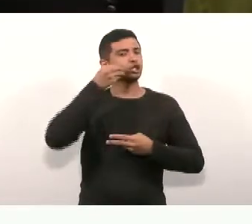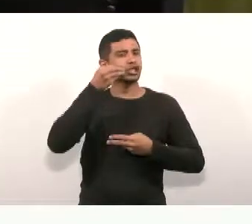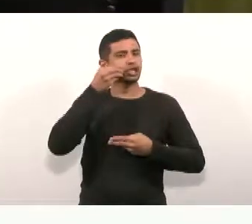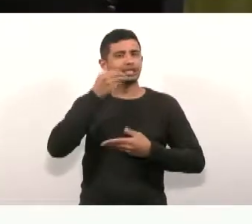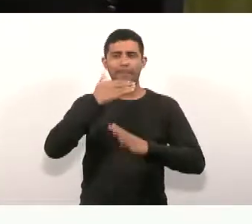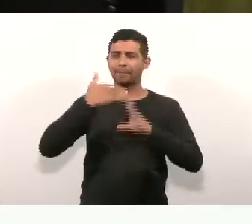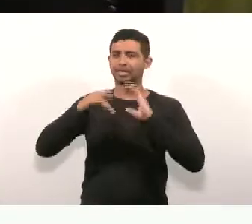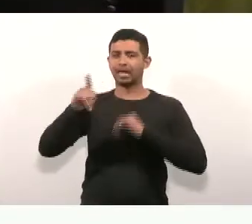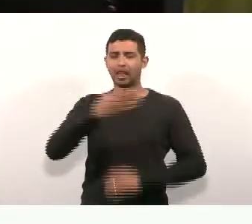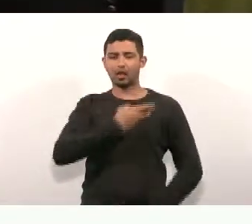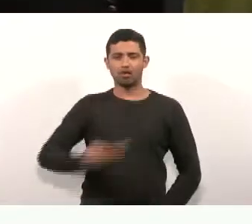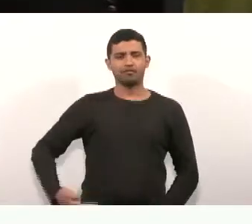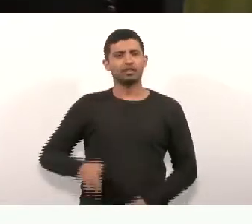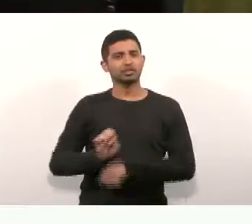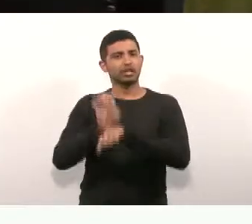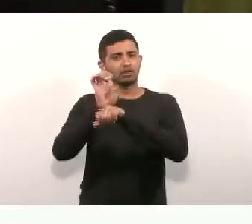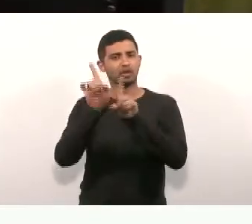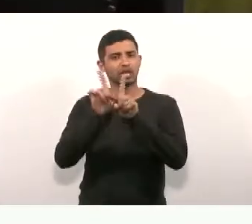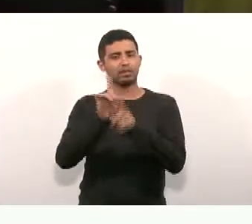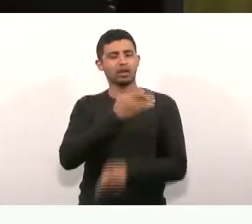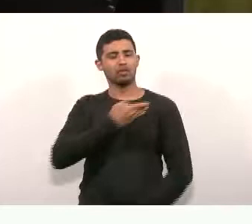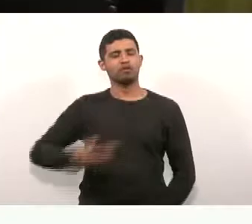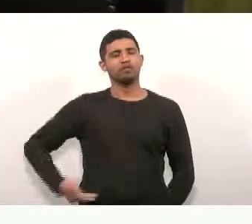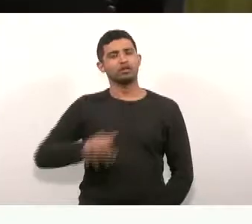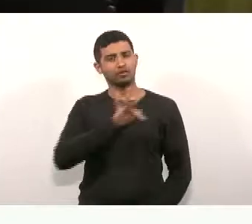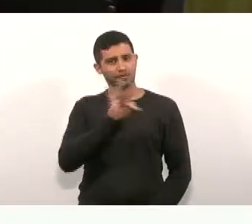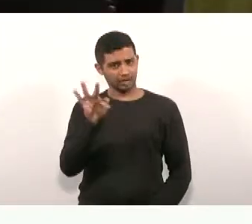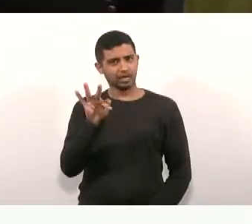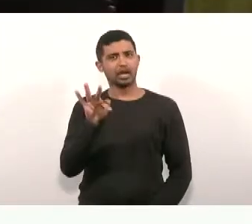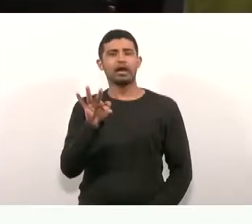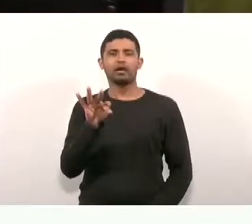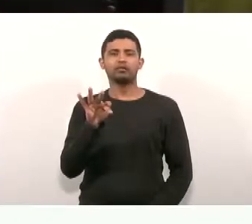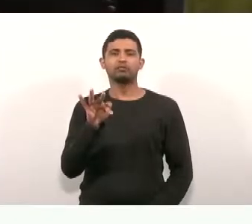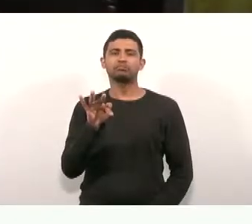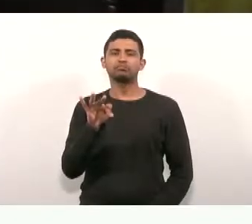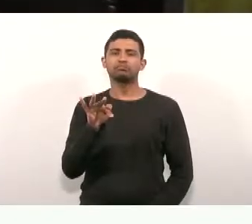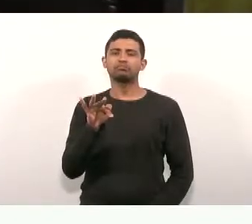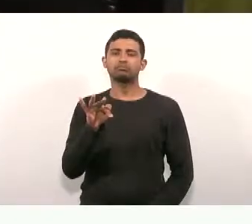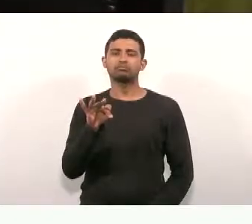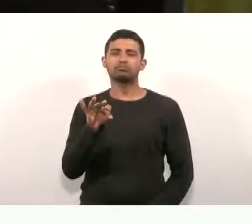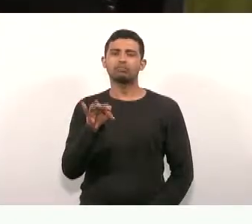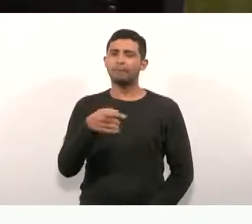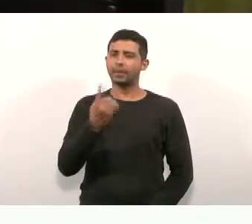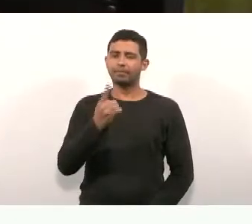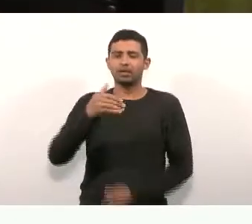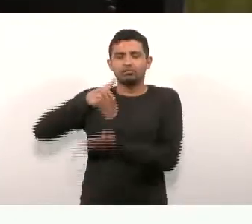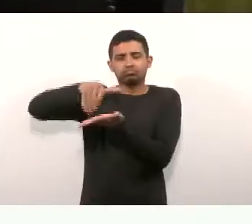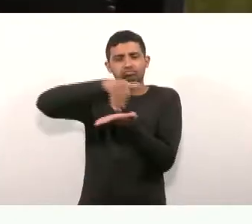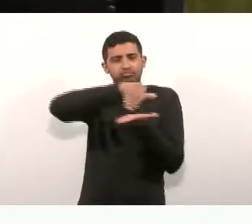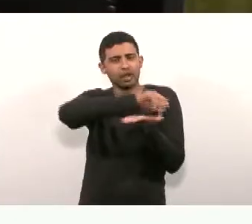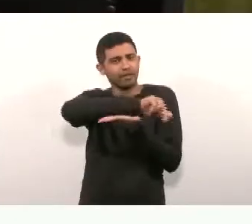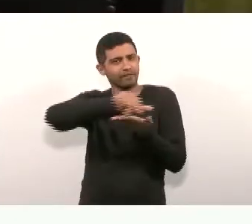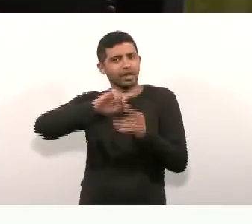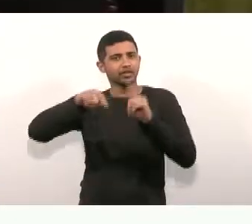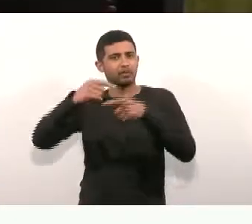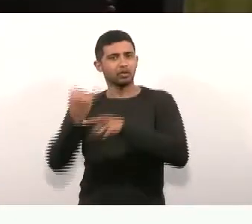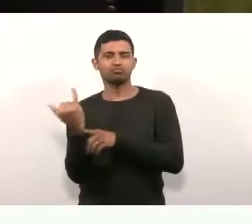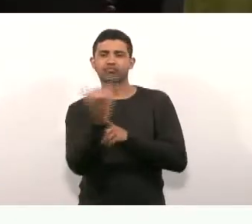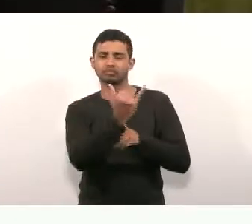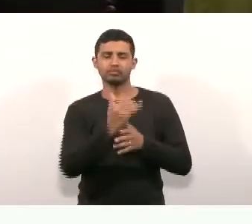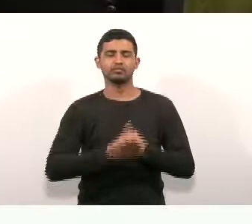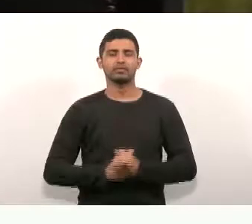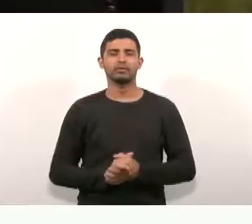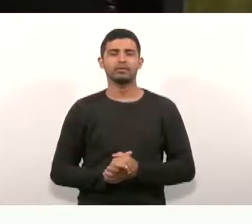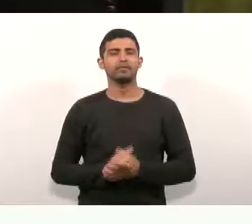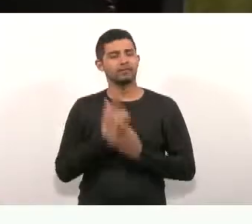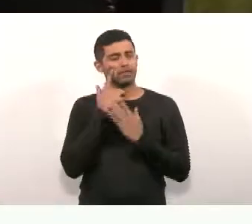e no governo federal através das respectivas secretarias ou secretarias de governo responsável. Foi um relatório que, ao meu